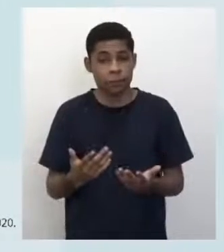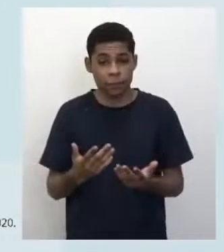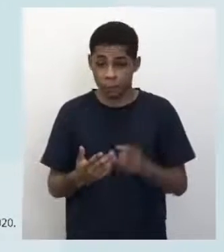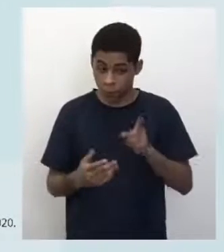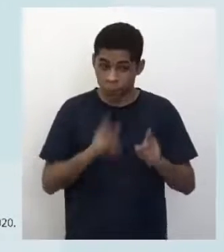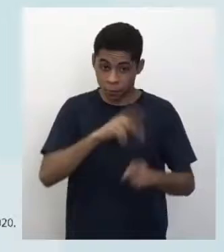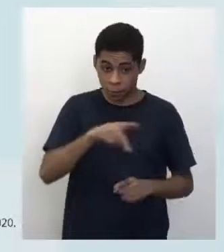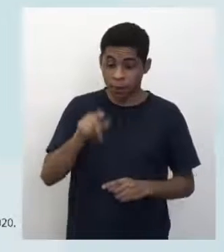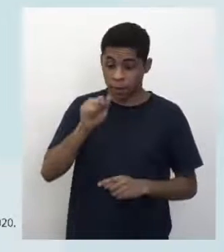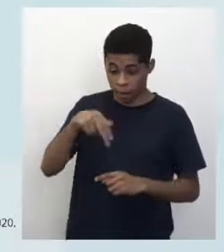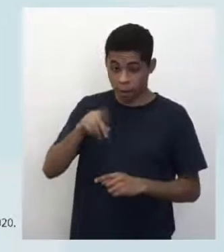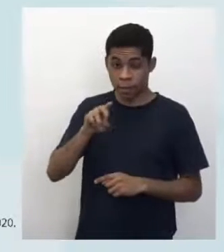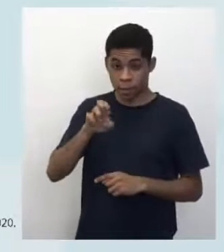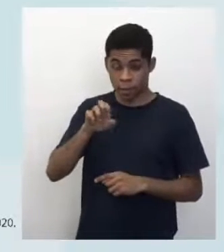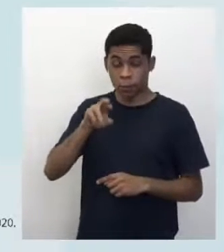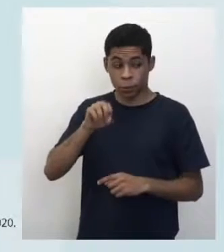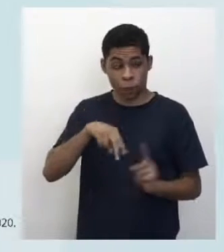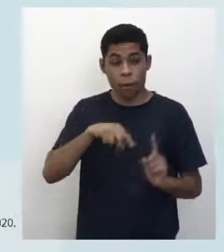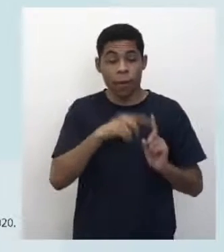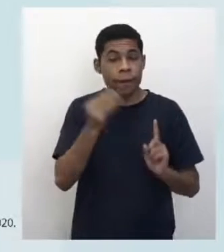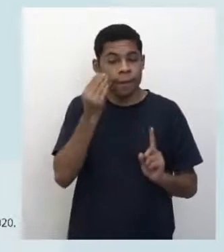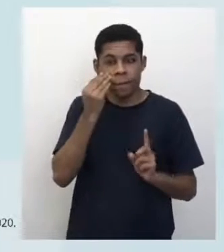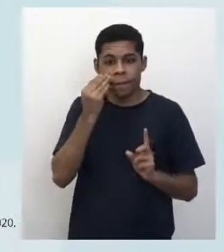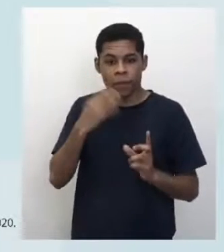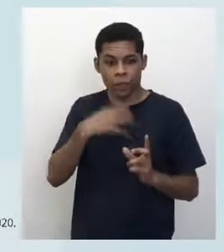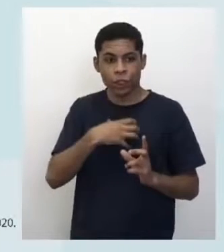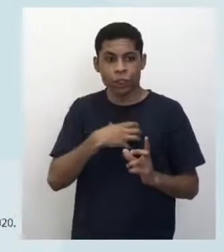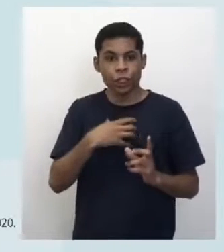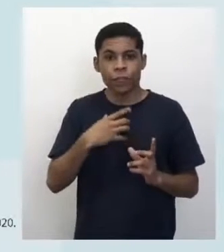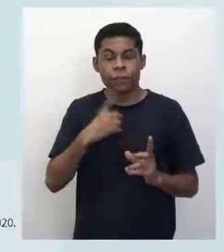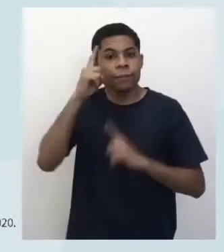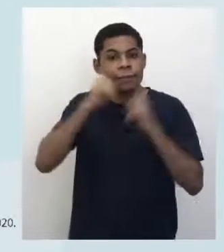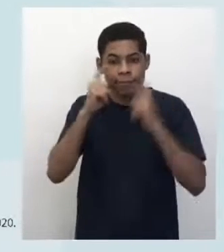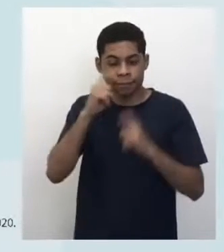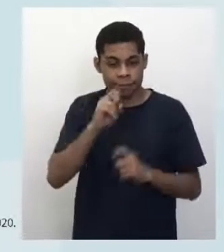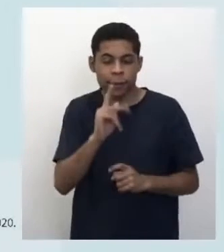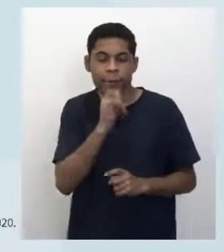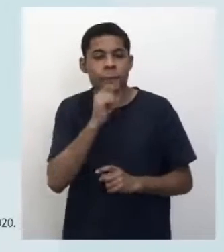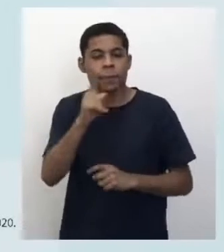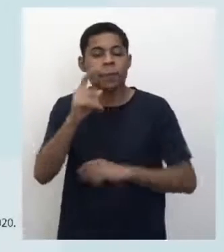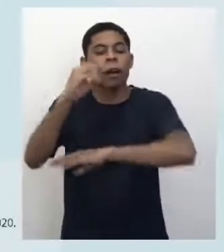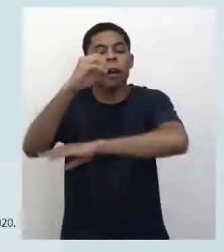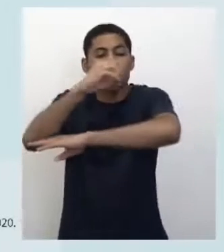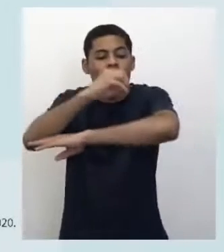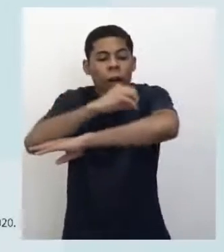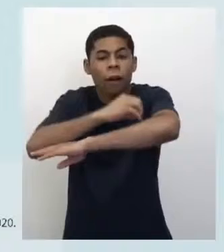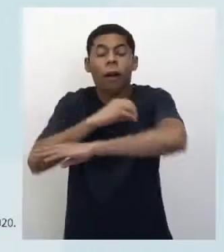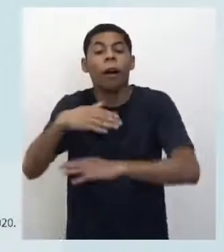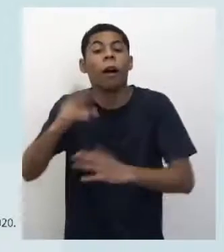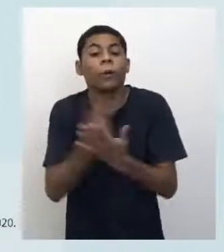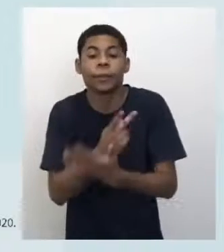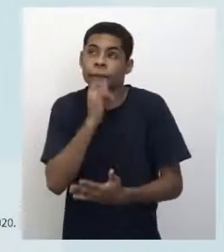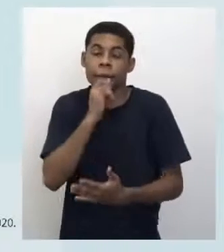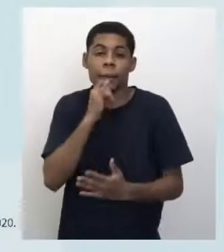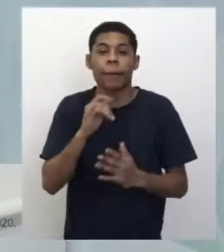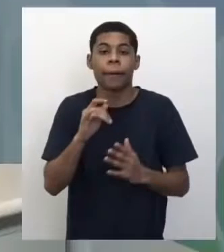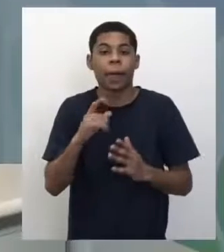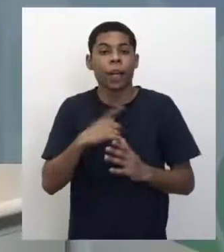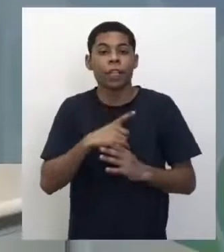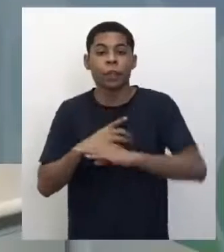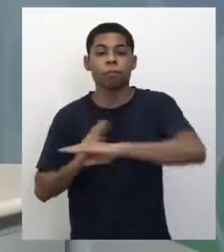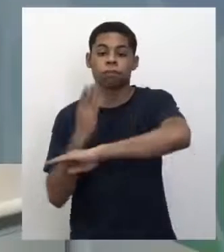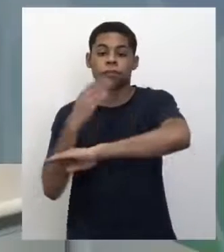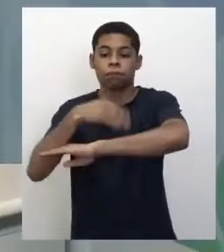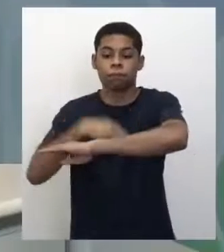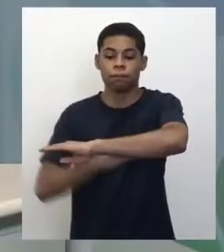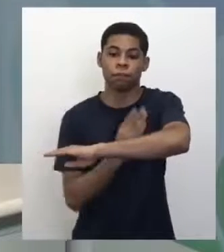ler representando. Tipo assim, vamos dar um exemplo. É uma linda tarde de sol, aí digamos que eu escrevo. Apareceu um golfinho. O professor vai lá e